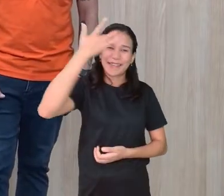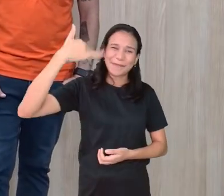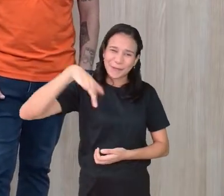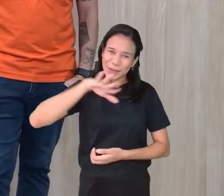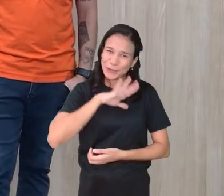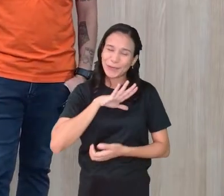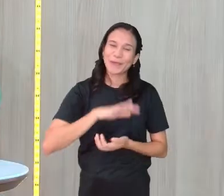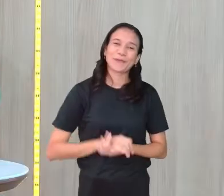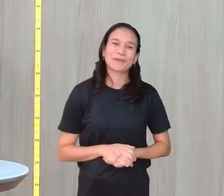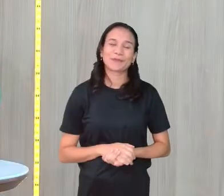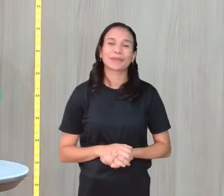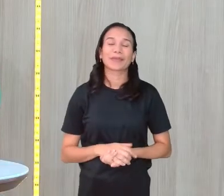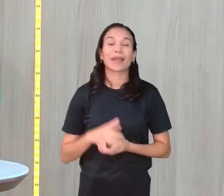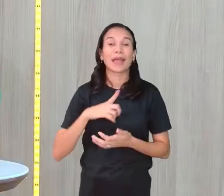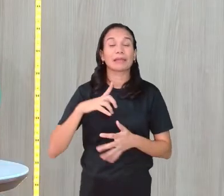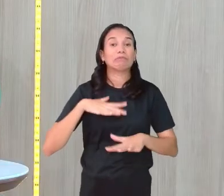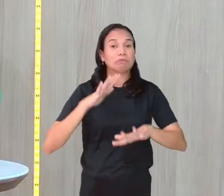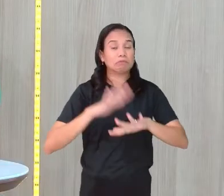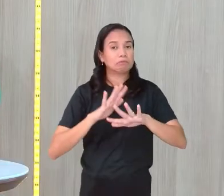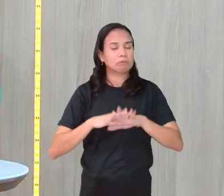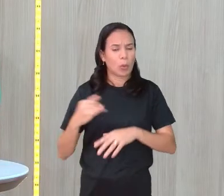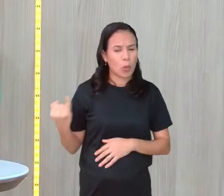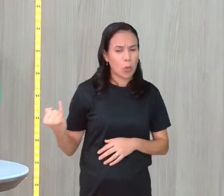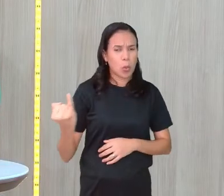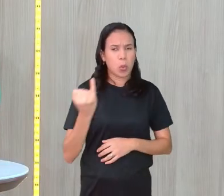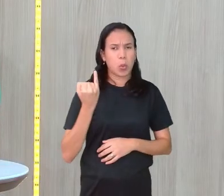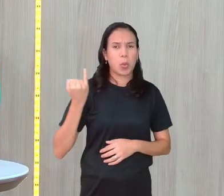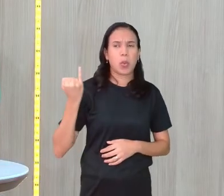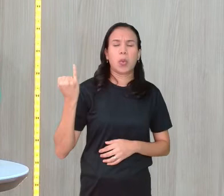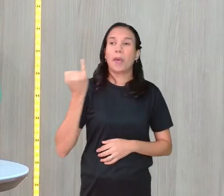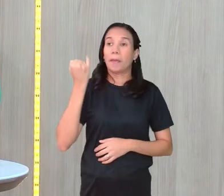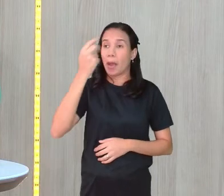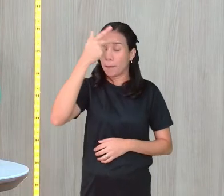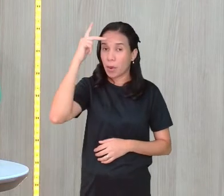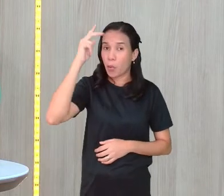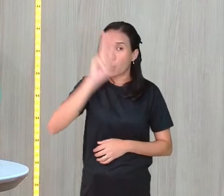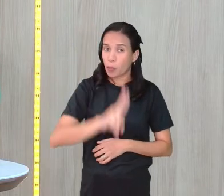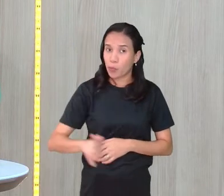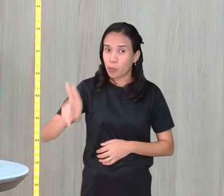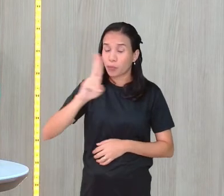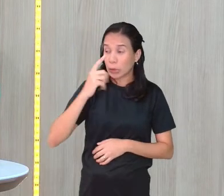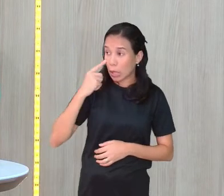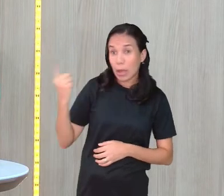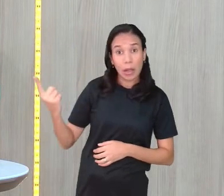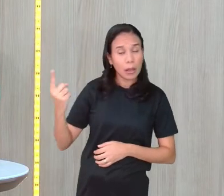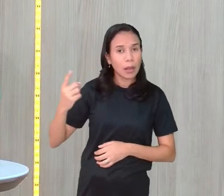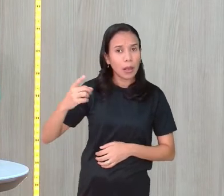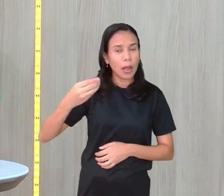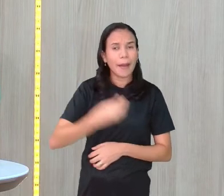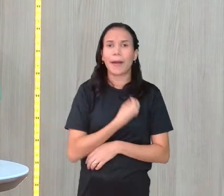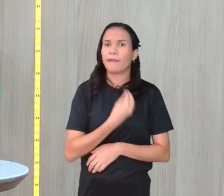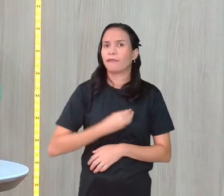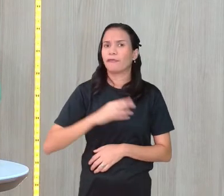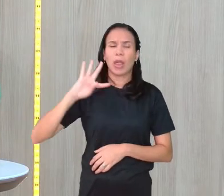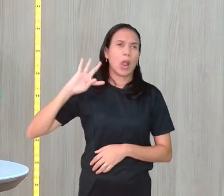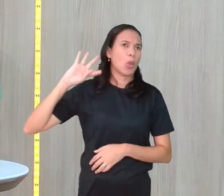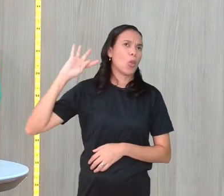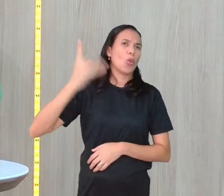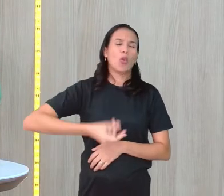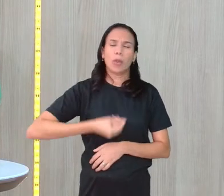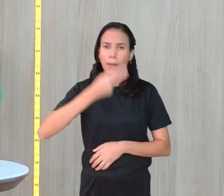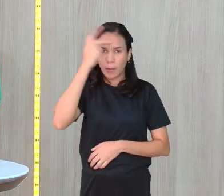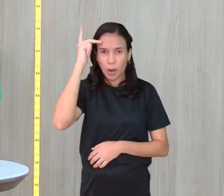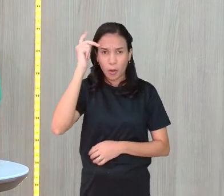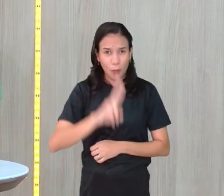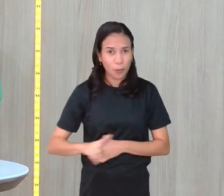Pessoal, a tabuada é de suma importância, né? Você vai usar a tabuada a vida toda, tá? Sua vida toda você